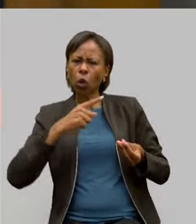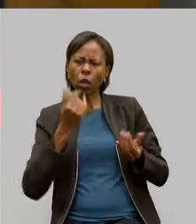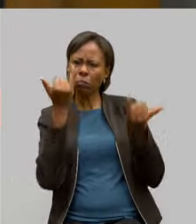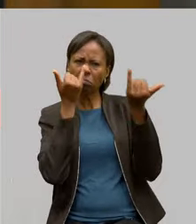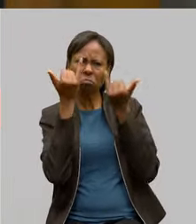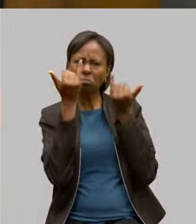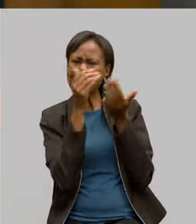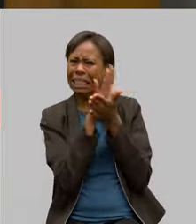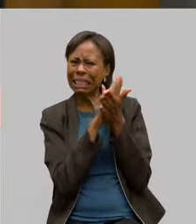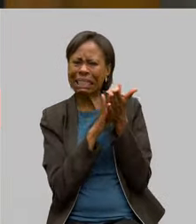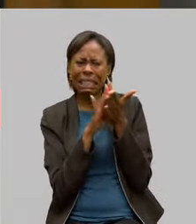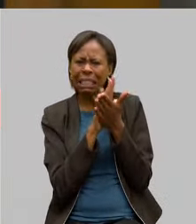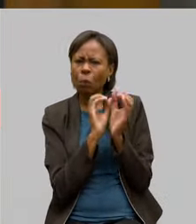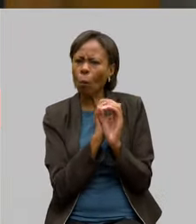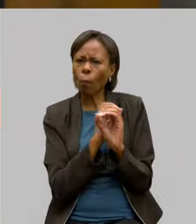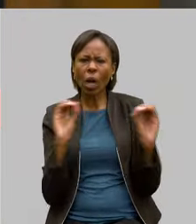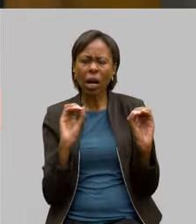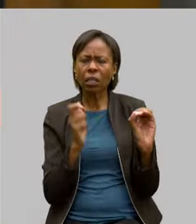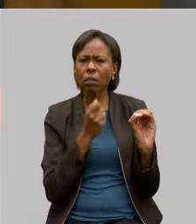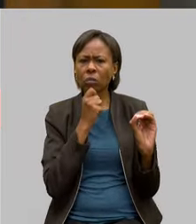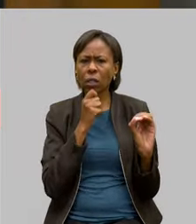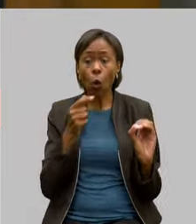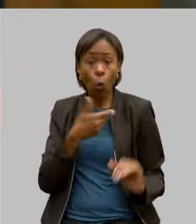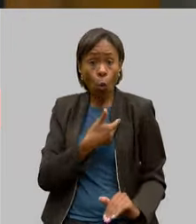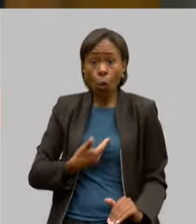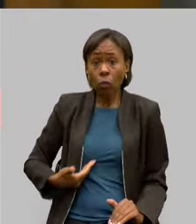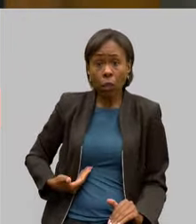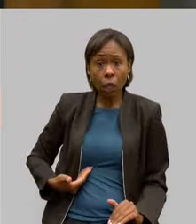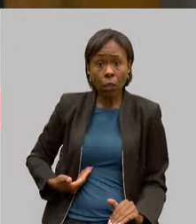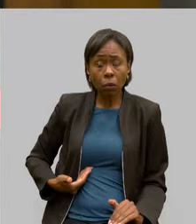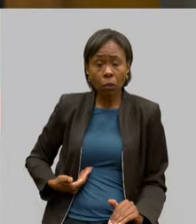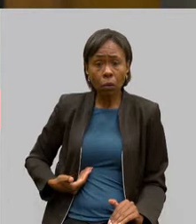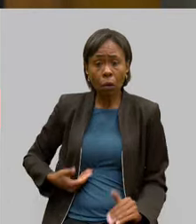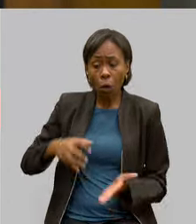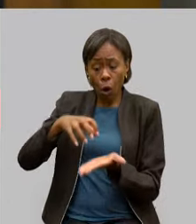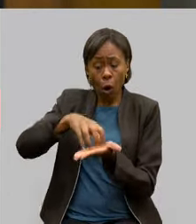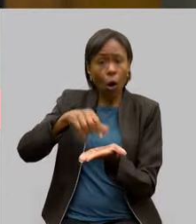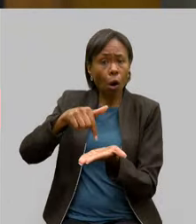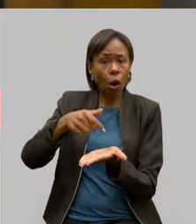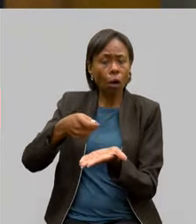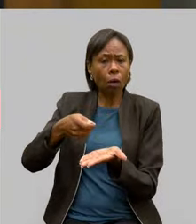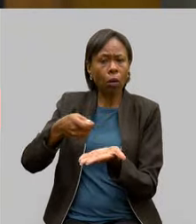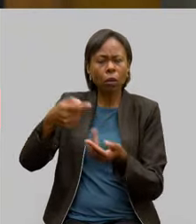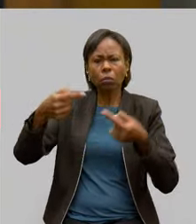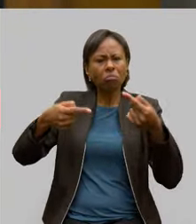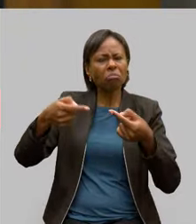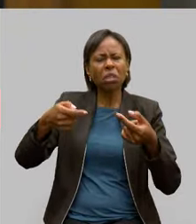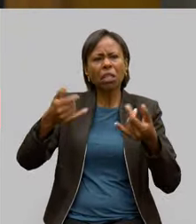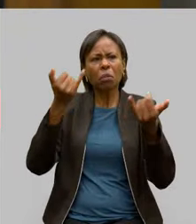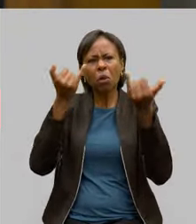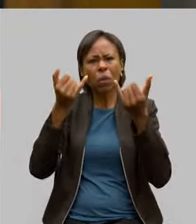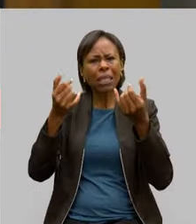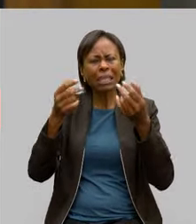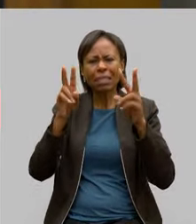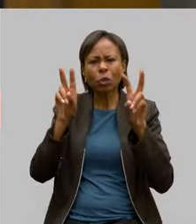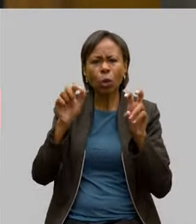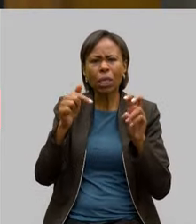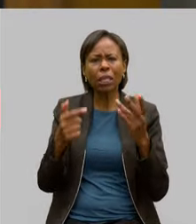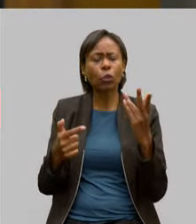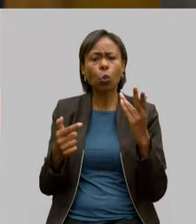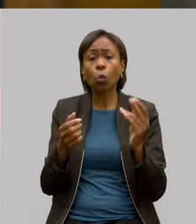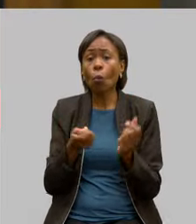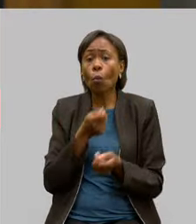discutido por um órgão de governo que está governando o nosso estado nesse momento